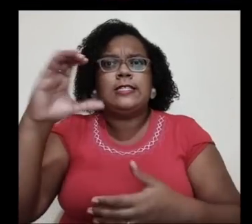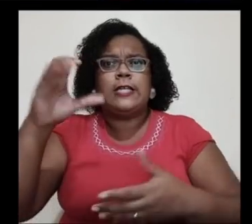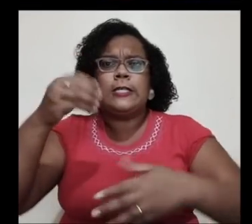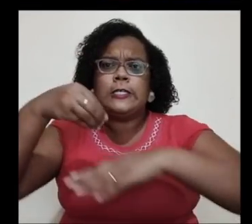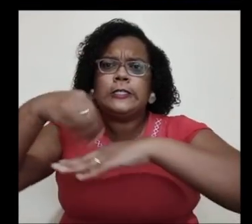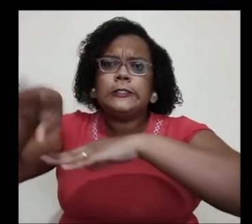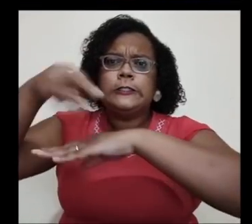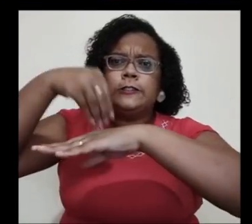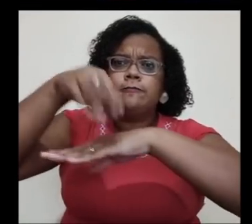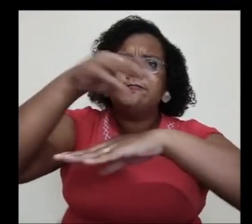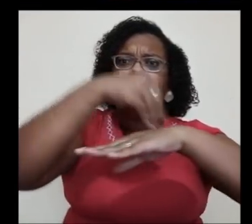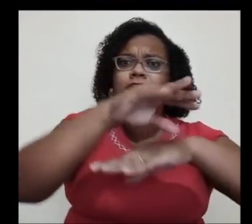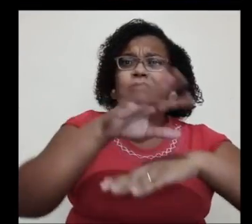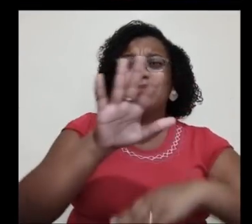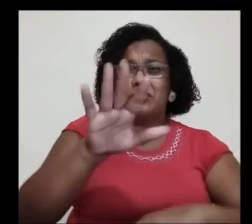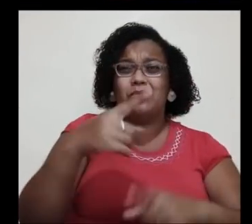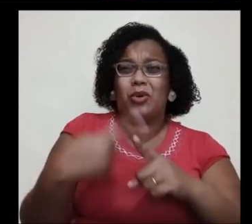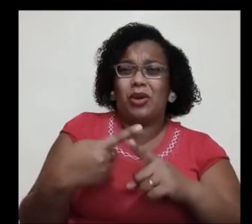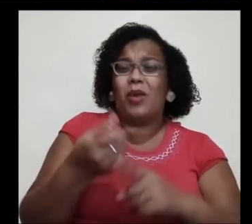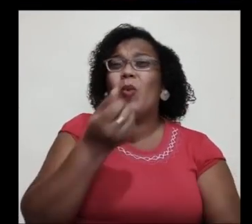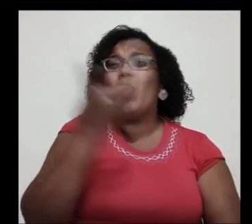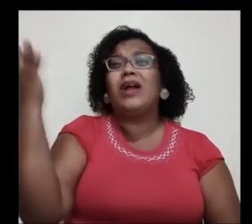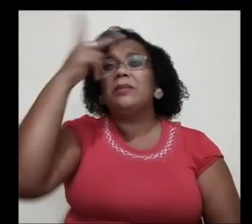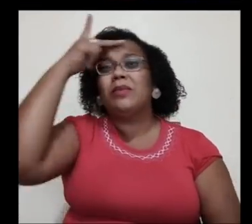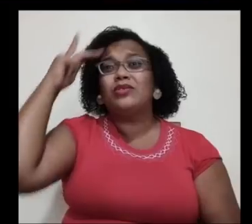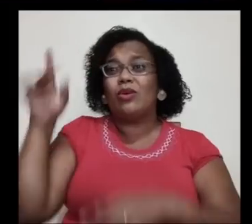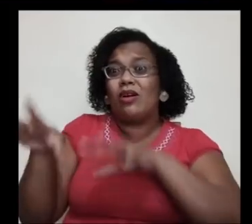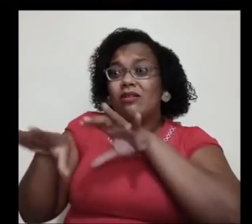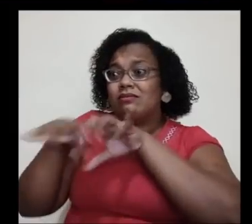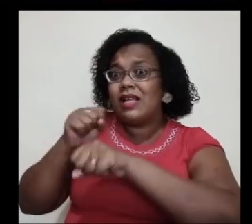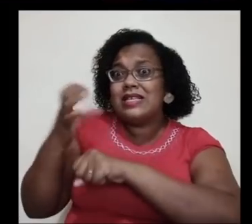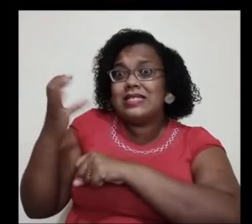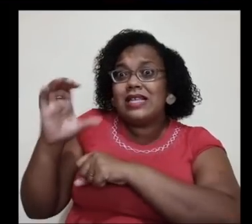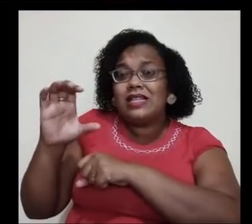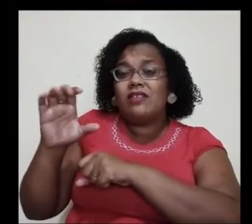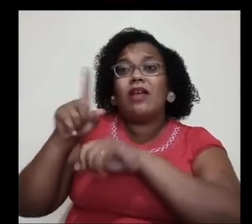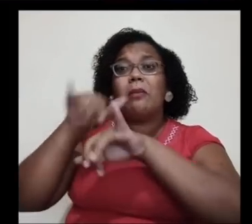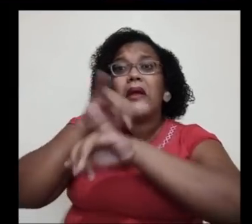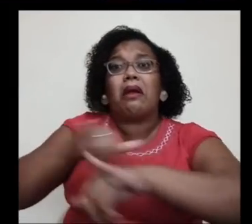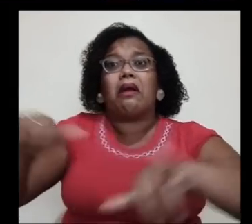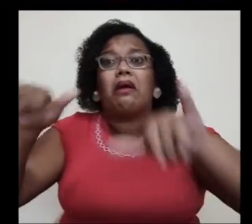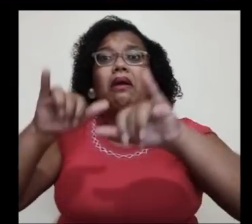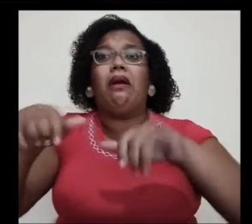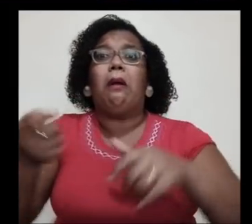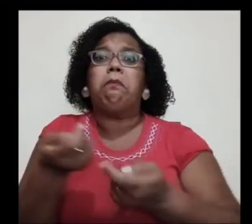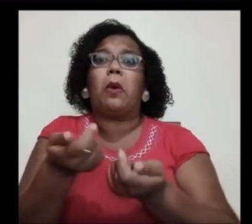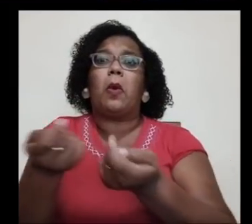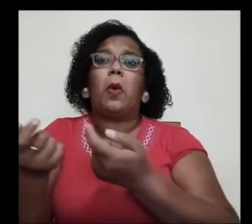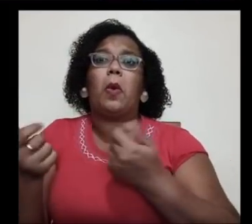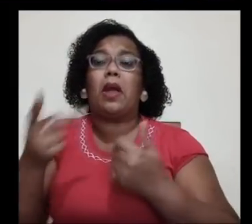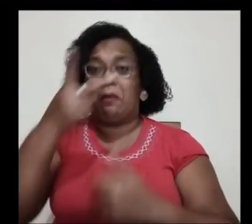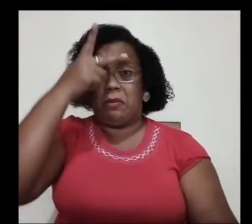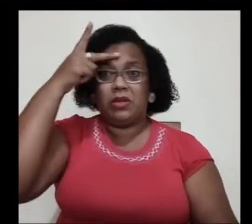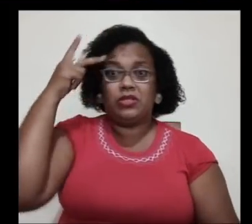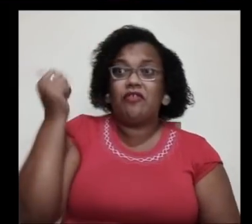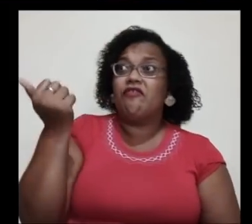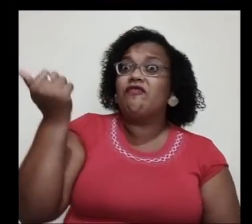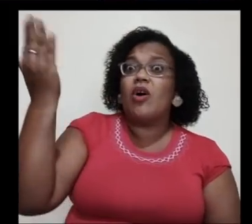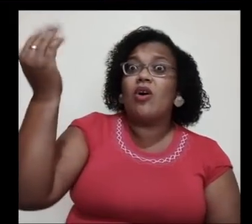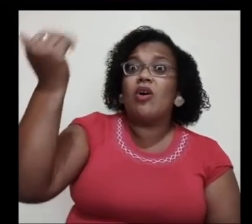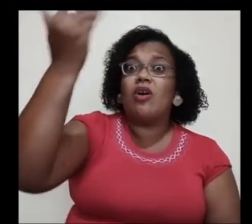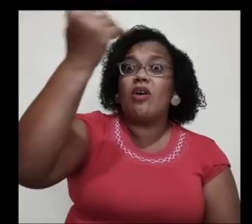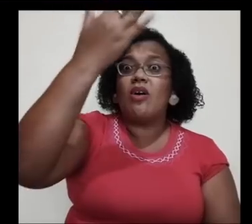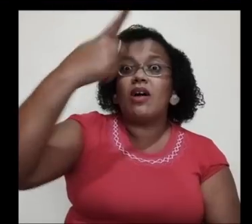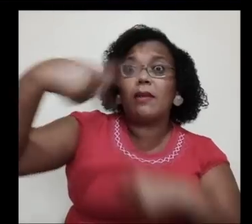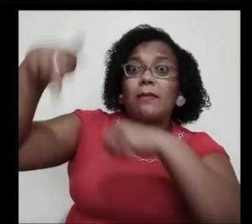compartilhada. Tem muita gente no Brasil que tem uma formação científica, que a divulgação científica é precária. Tem muita gente lá fora, tem muita gente